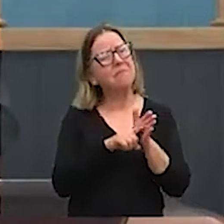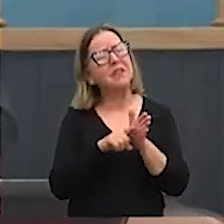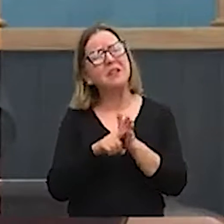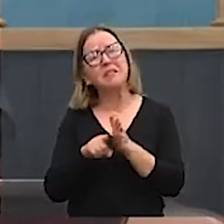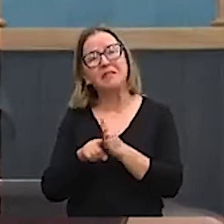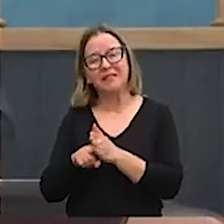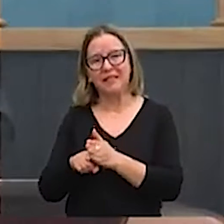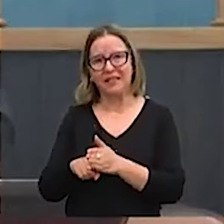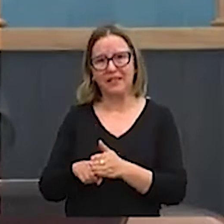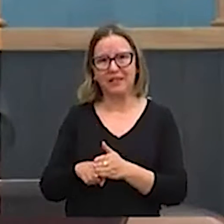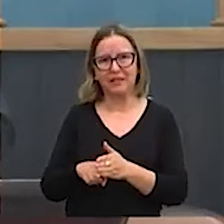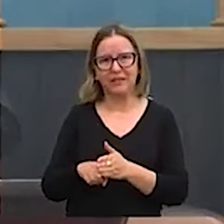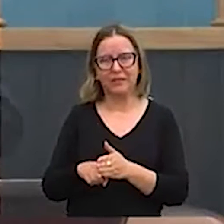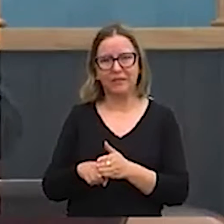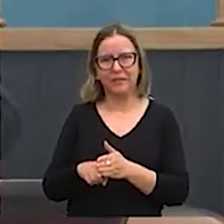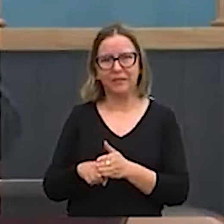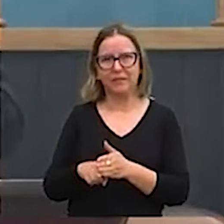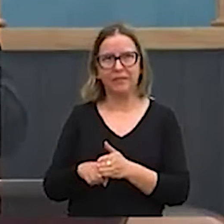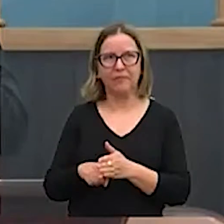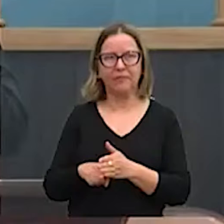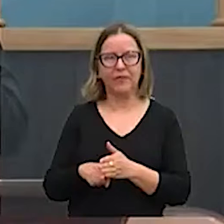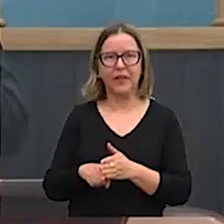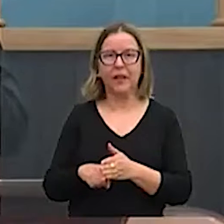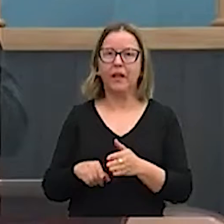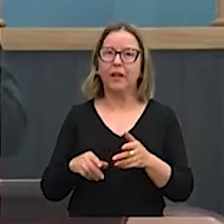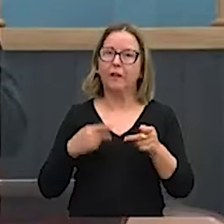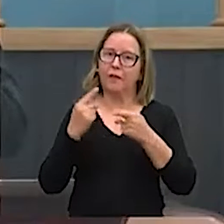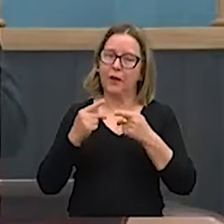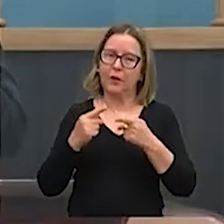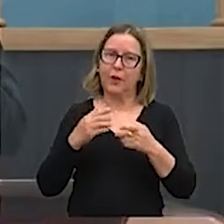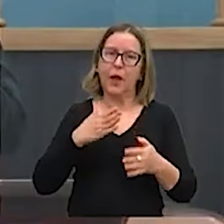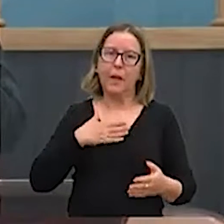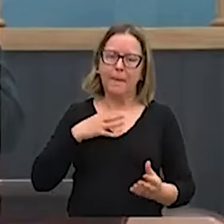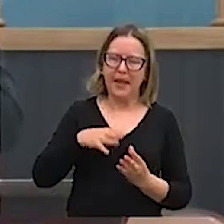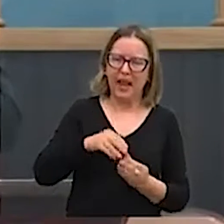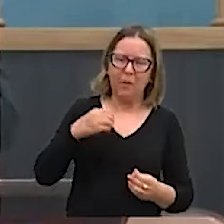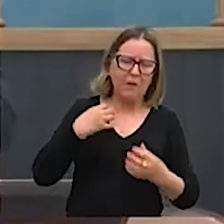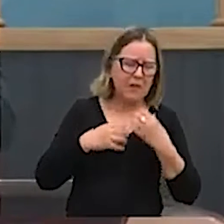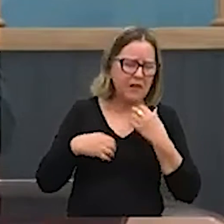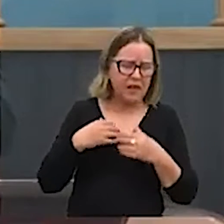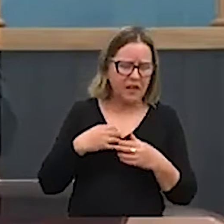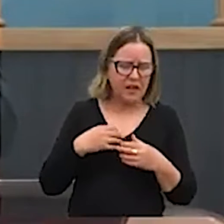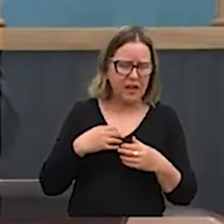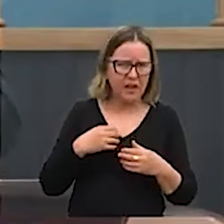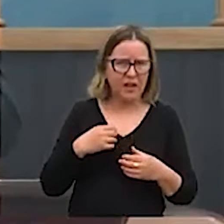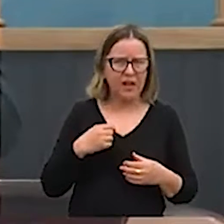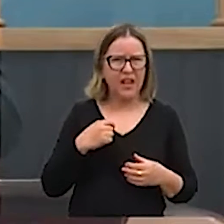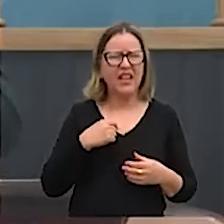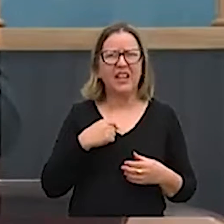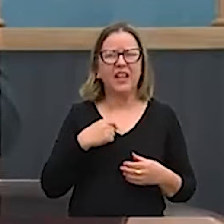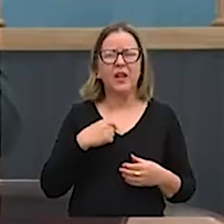perguntas. Ele diz, está angustiada a minha alma, e que direi eu?